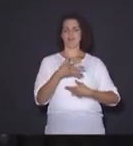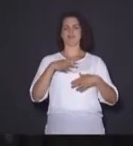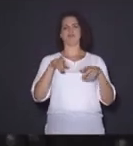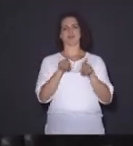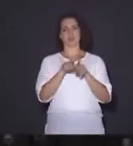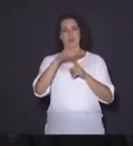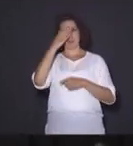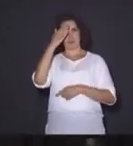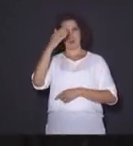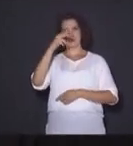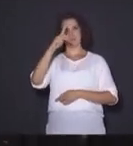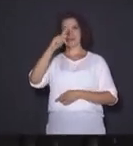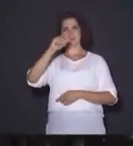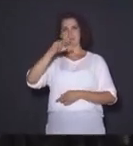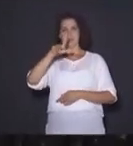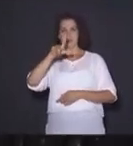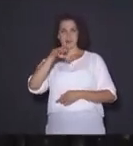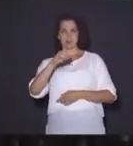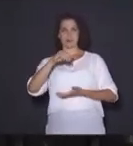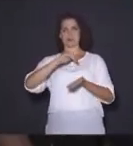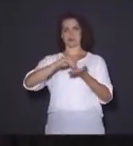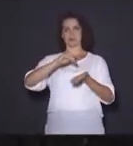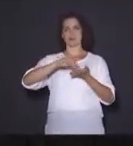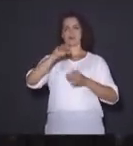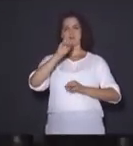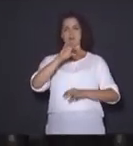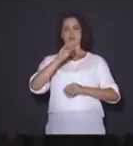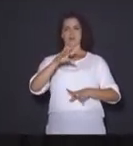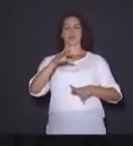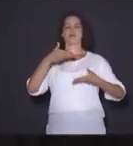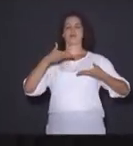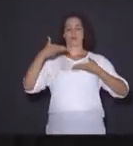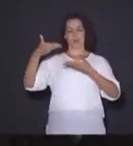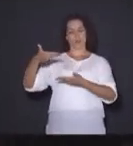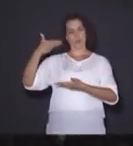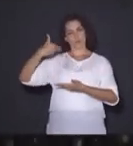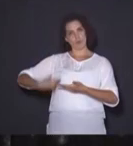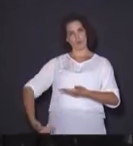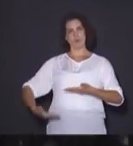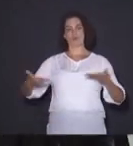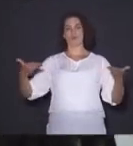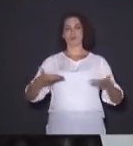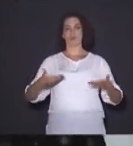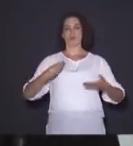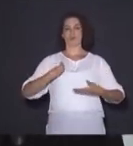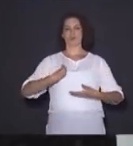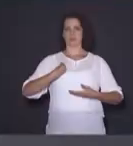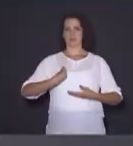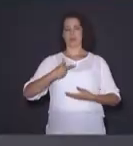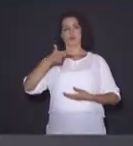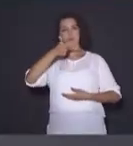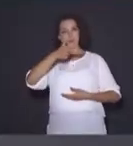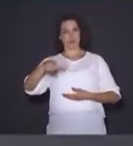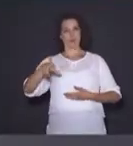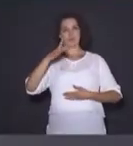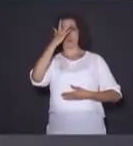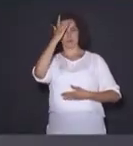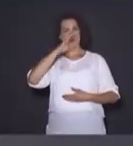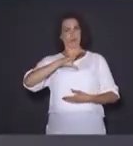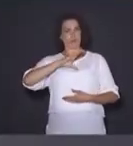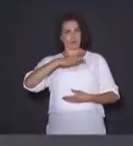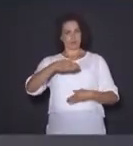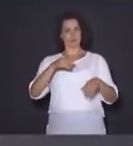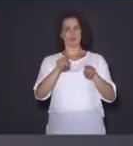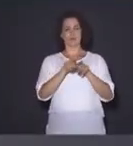paulo gabriel secretário de educação mec quem é fez o convite para estar aqui sem dúvida também é mais um gestor corajoso de trazer temas